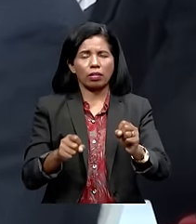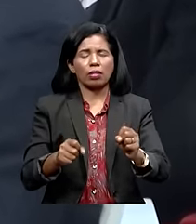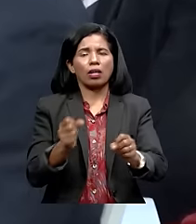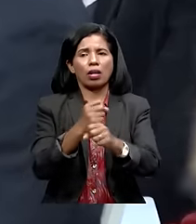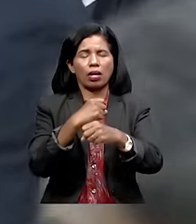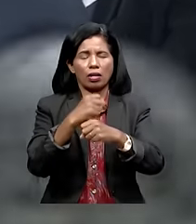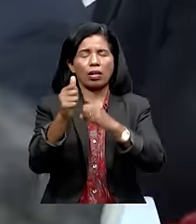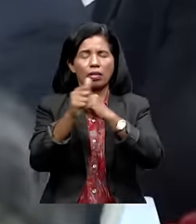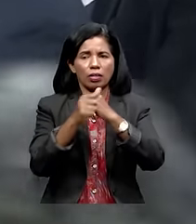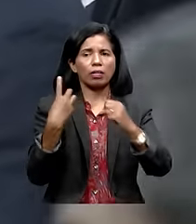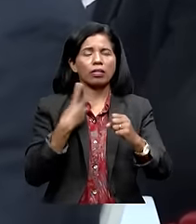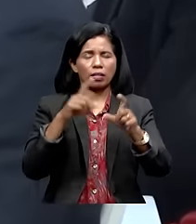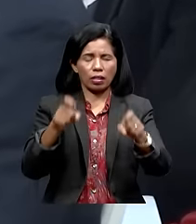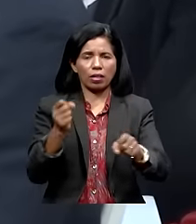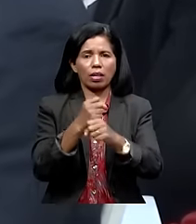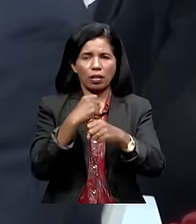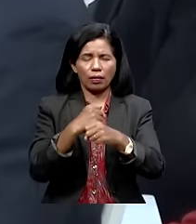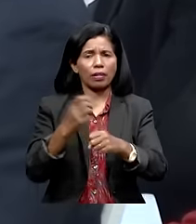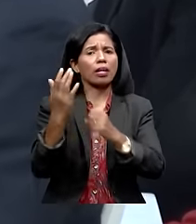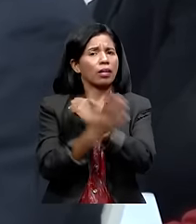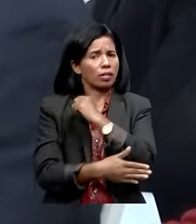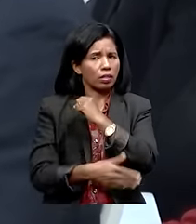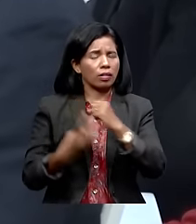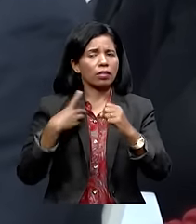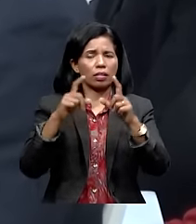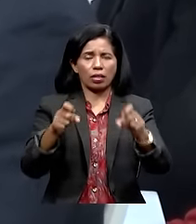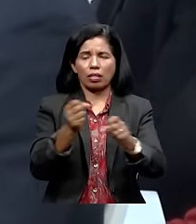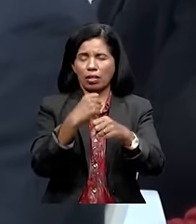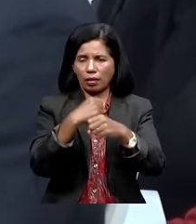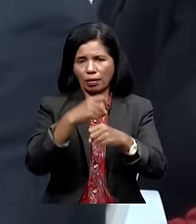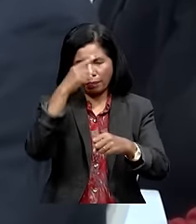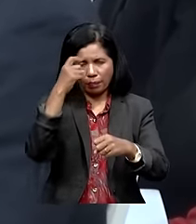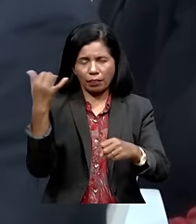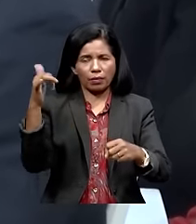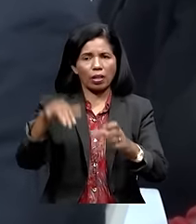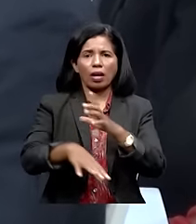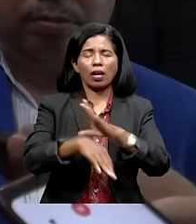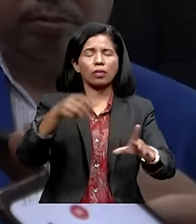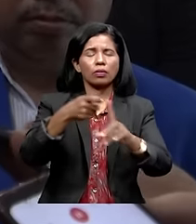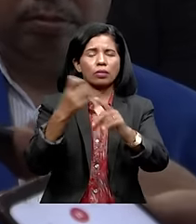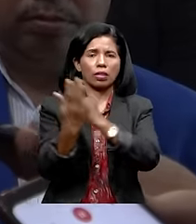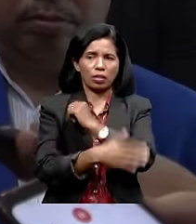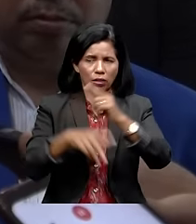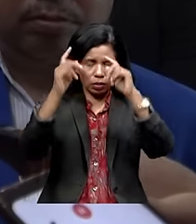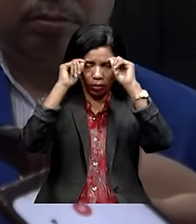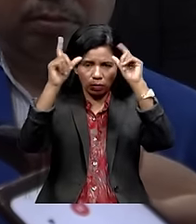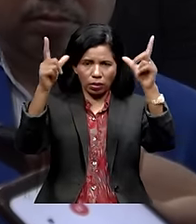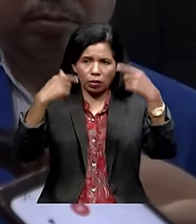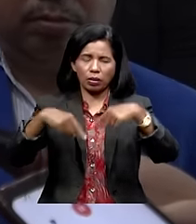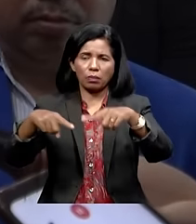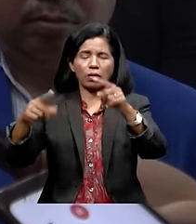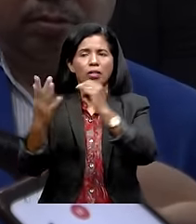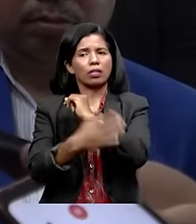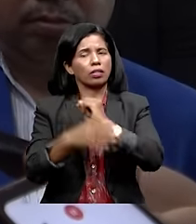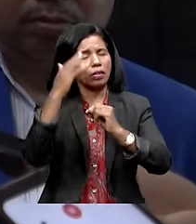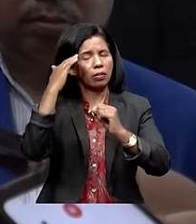dane ita tem ki halo ne na saun ba interesse na saun ita tem ki halo tamba sira sai husi na saun Timor Leste ou ba na saun Coreia